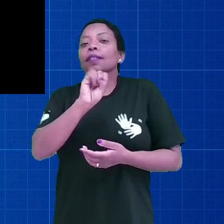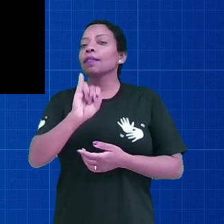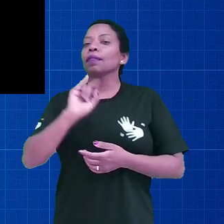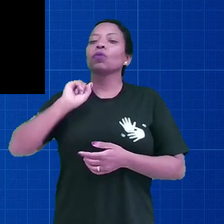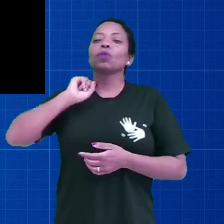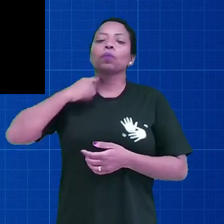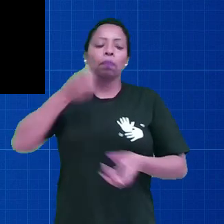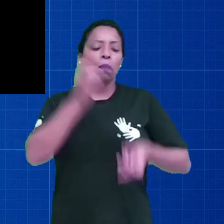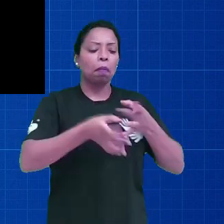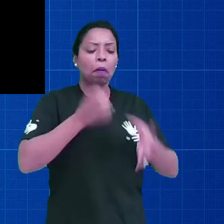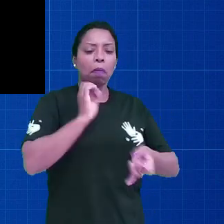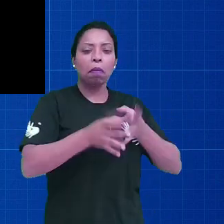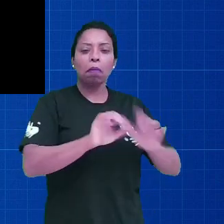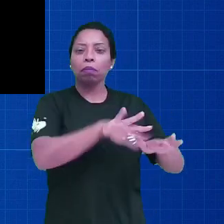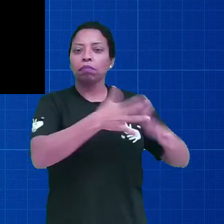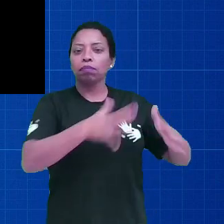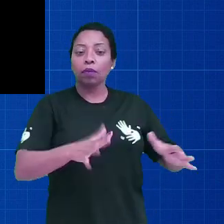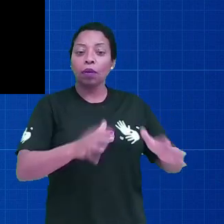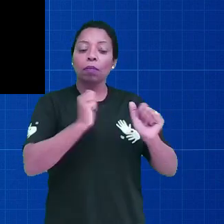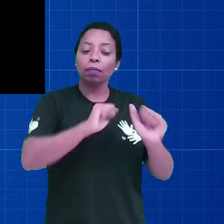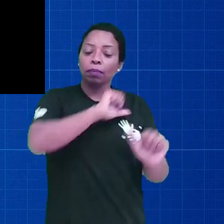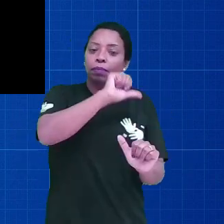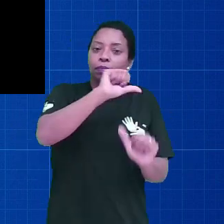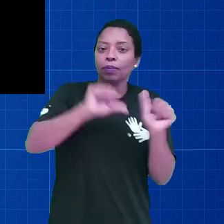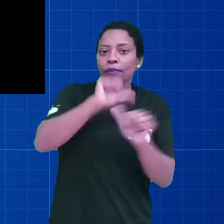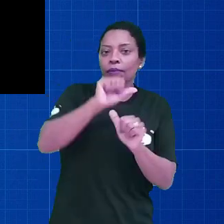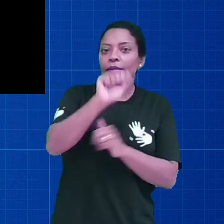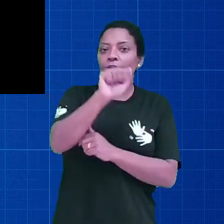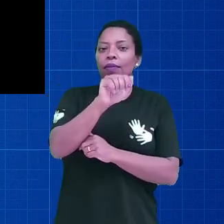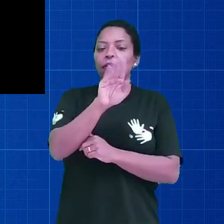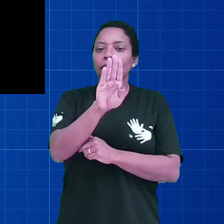mudando esse valor aqui, esse albedo.